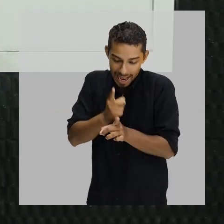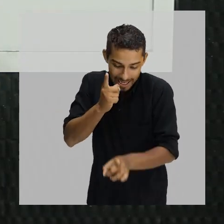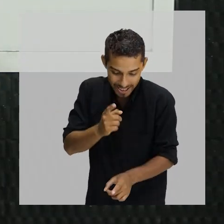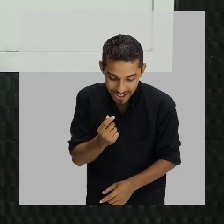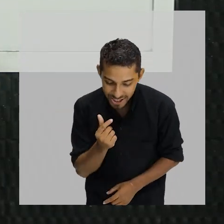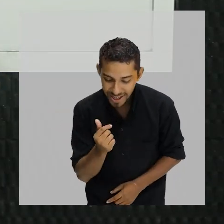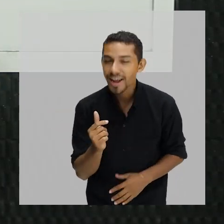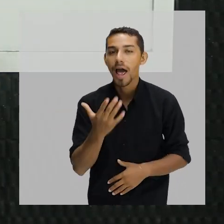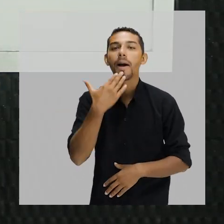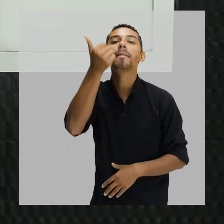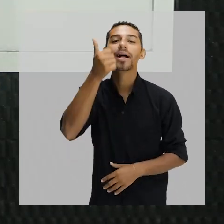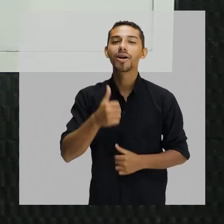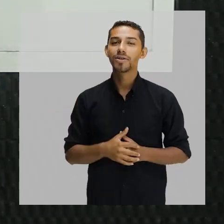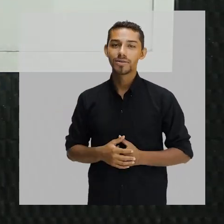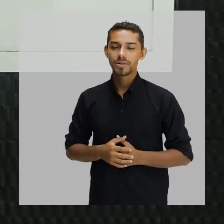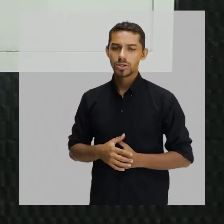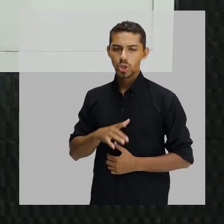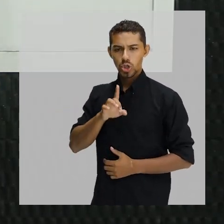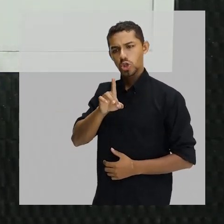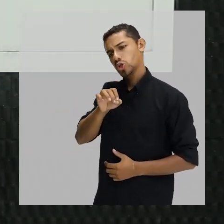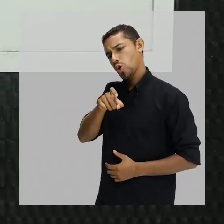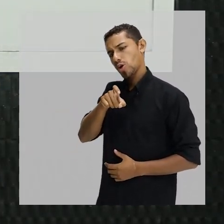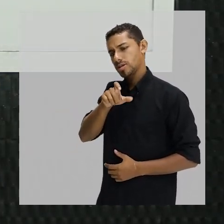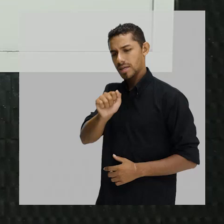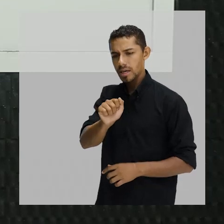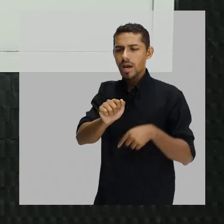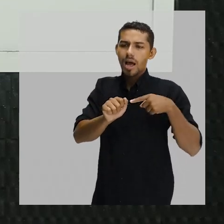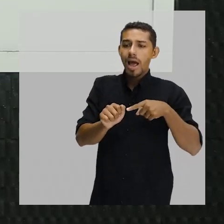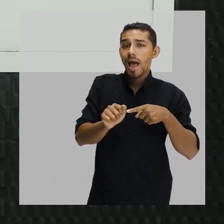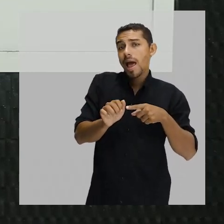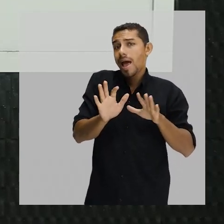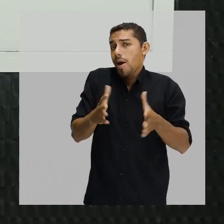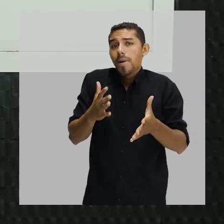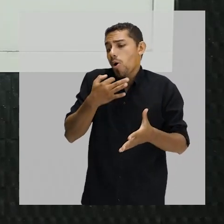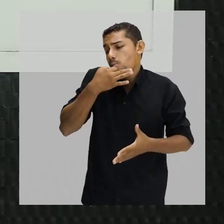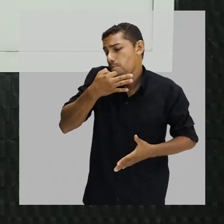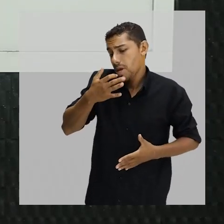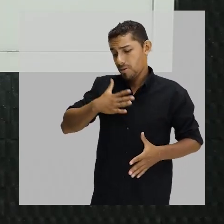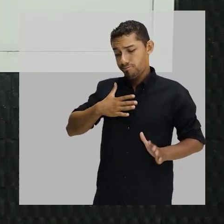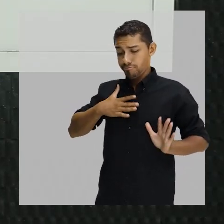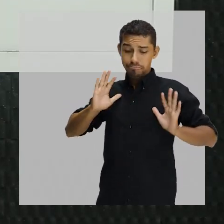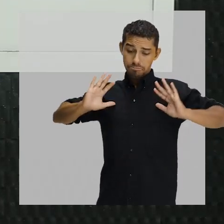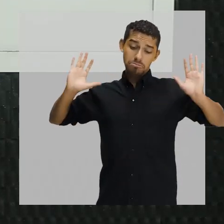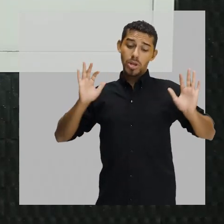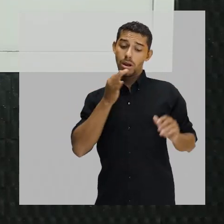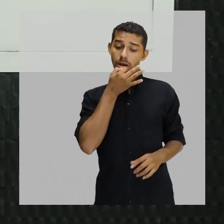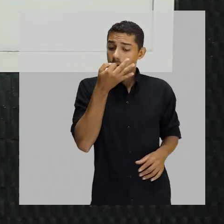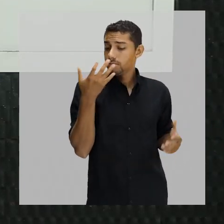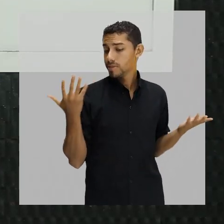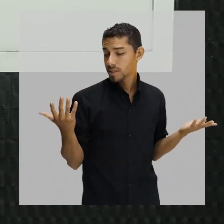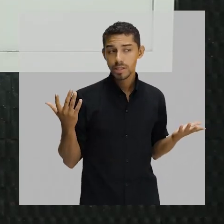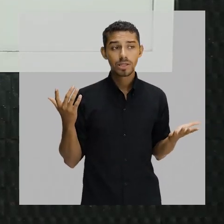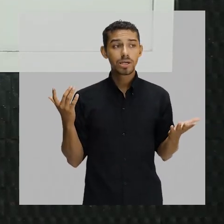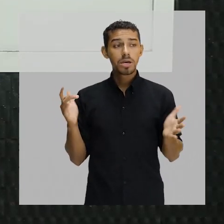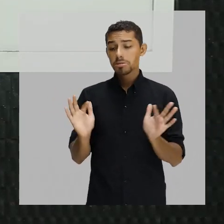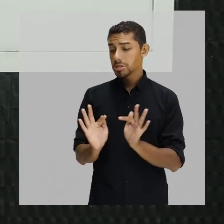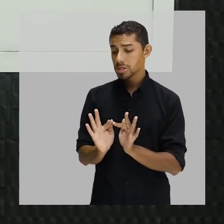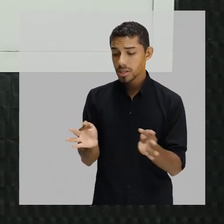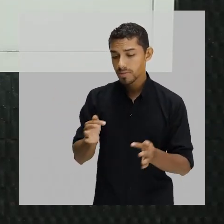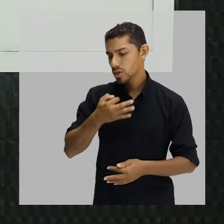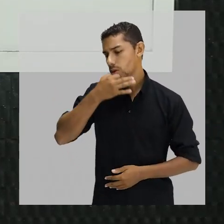assim, a doxa é uma mera opinião. Veja só a diferenciação. Então aqui eu tenho uma simples